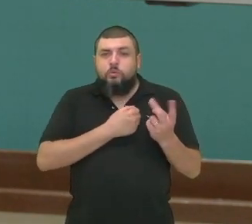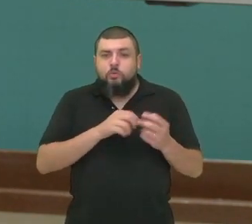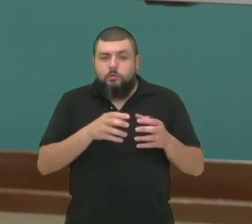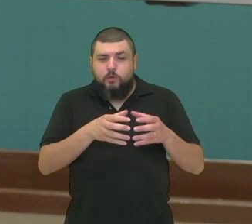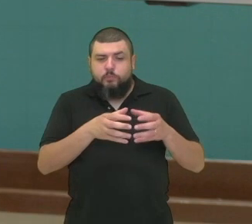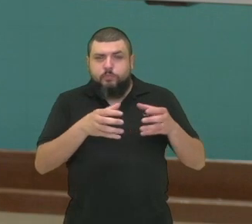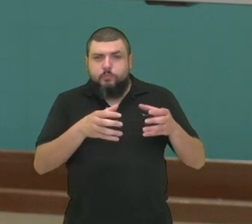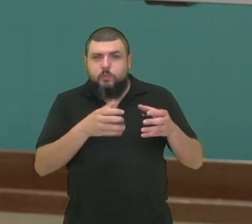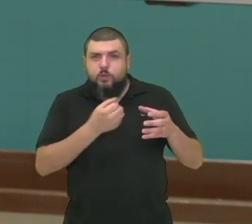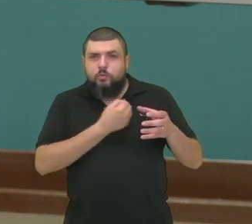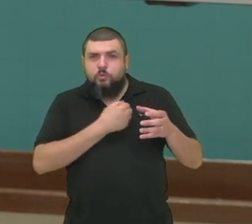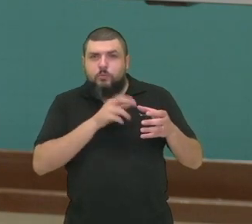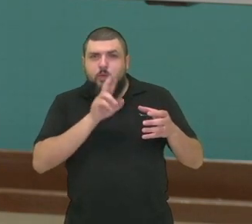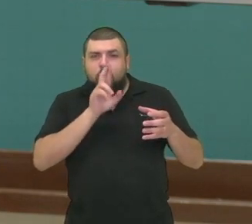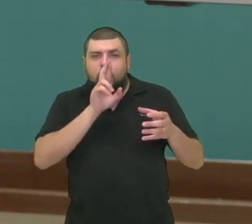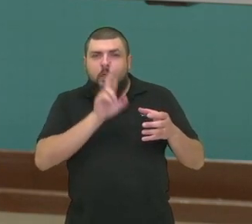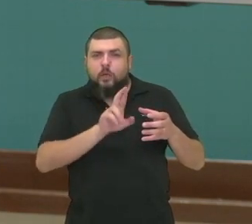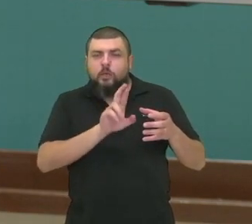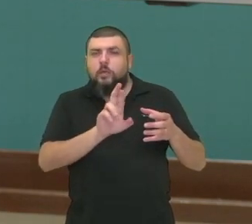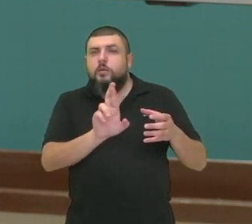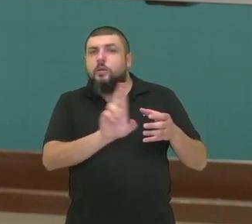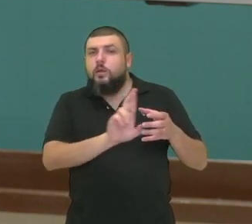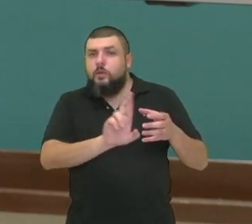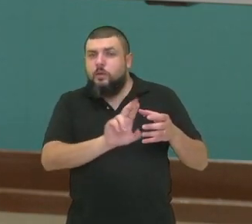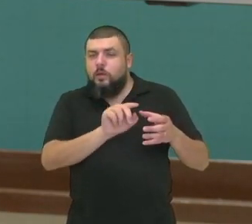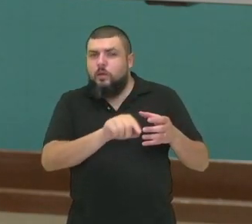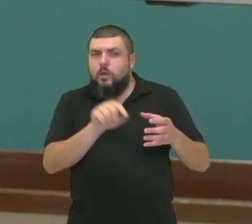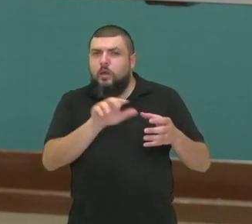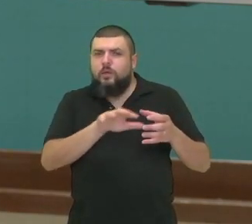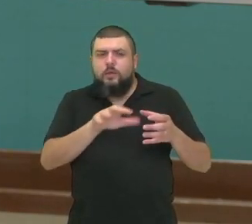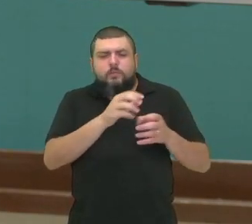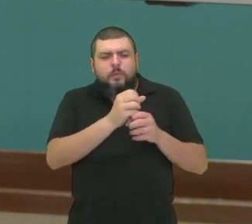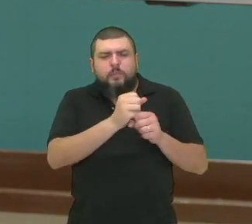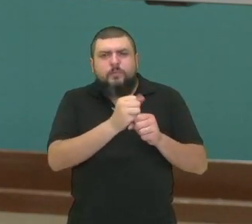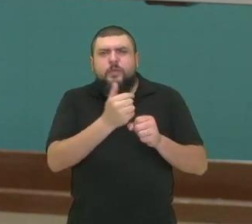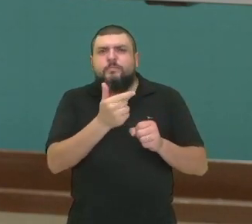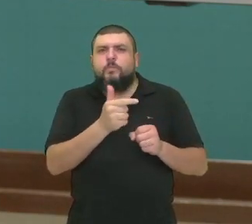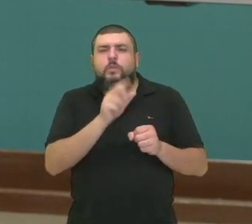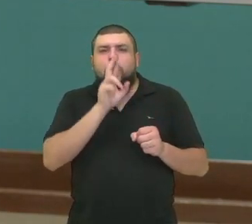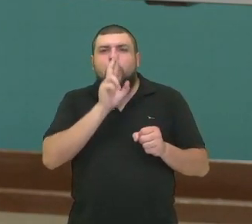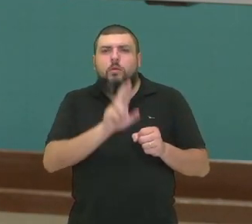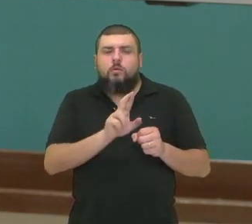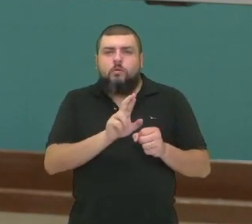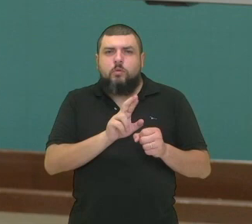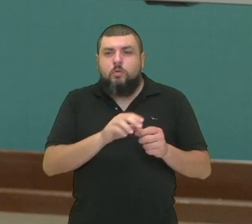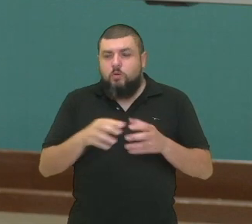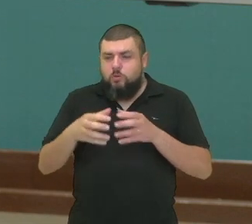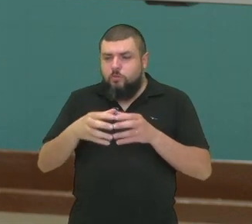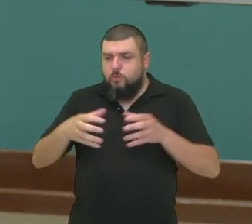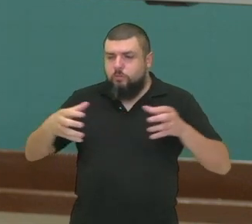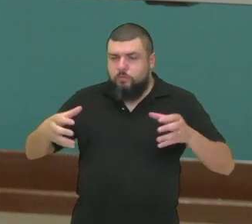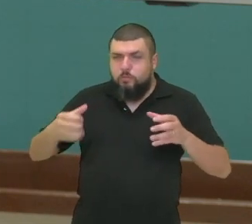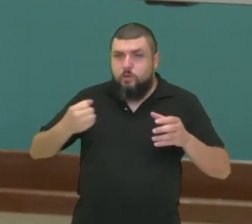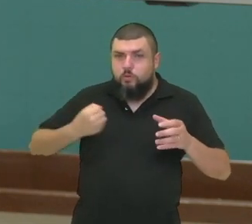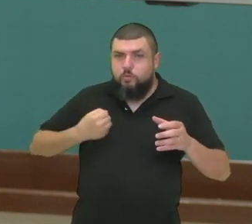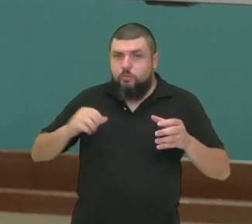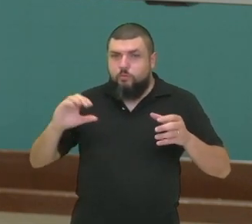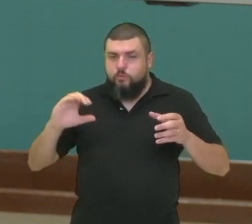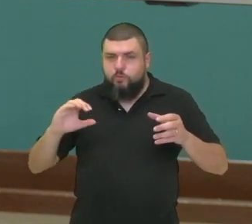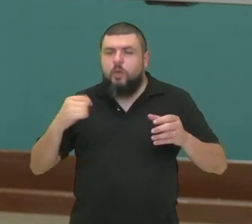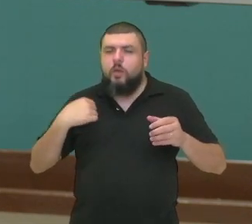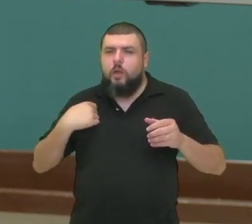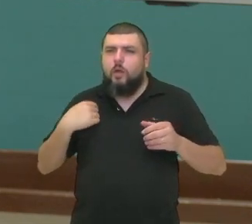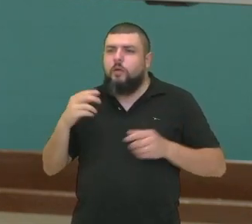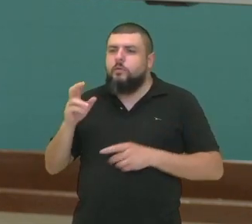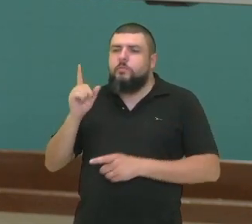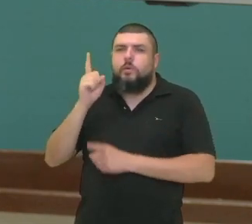resolver. Essa raiz negativa a gente vai chamar de unidade imaginária e a gente vai simbolizar pela letra